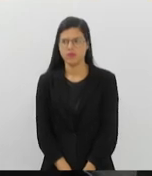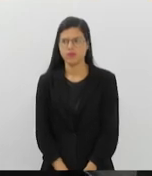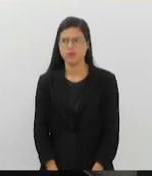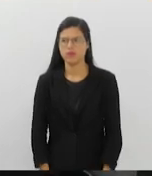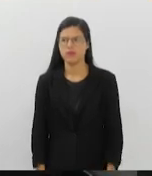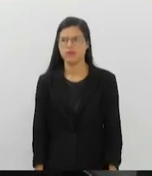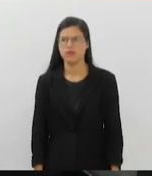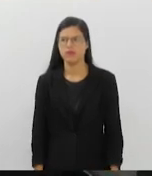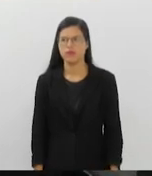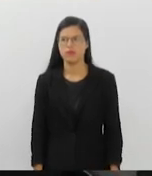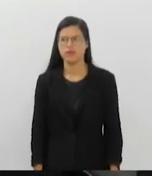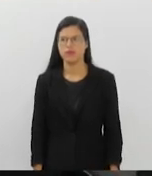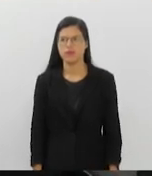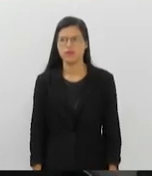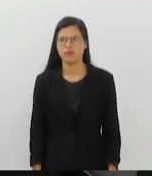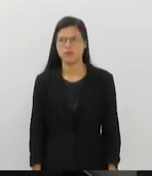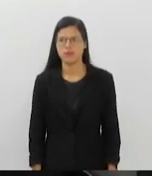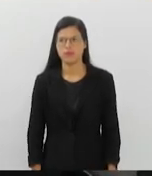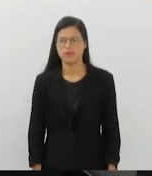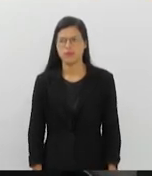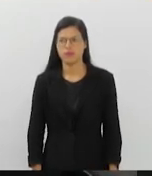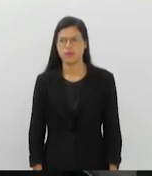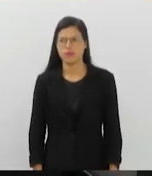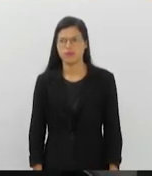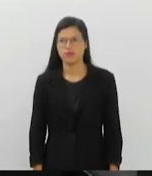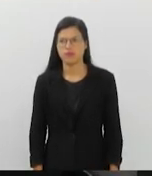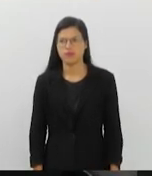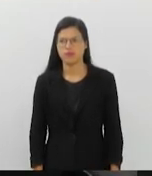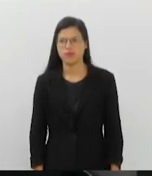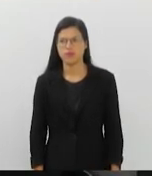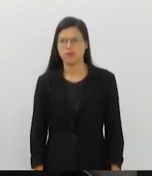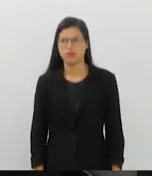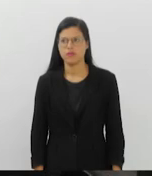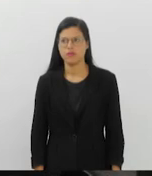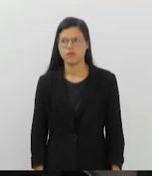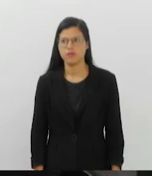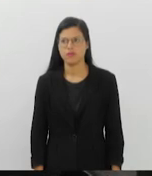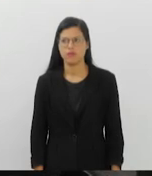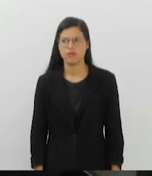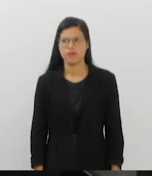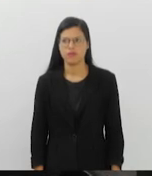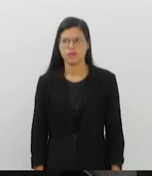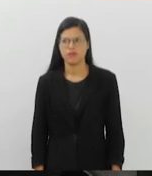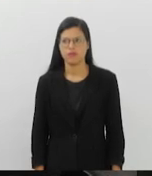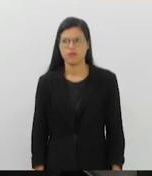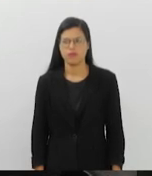que Senor pegou outro botou no bolso não não achei